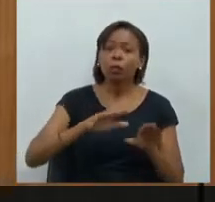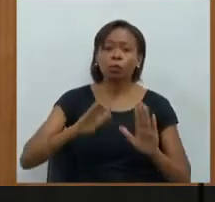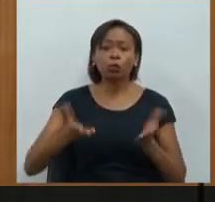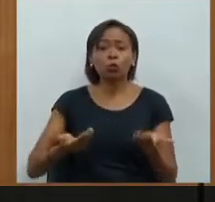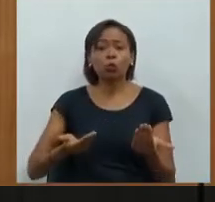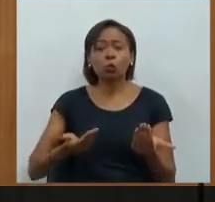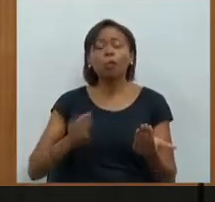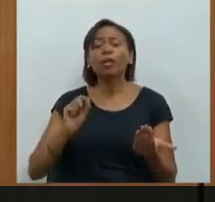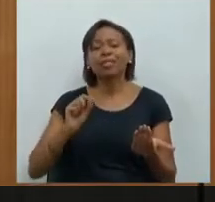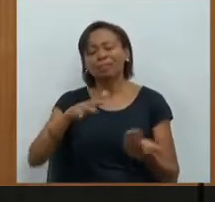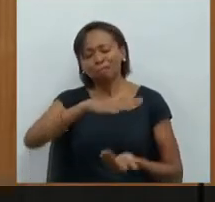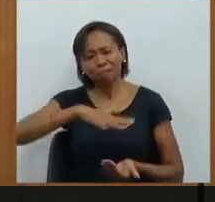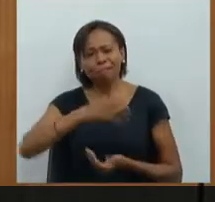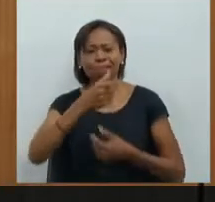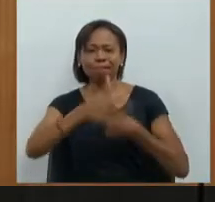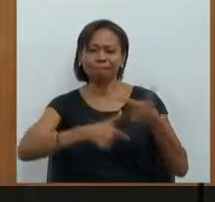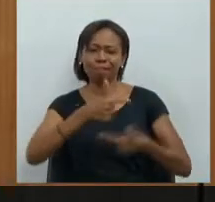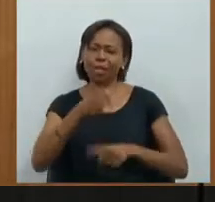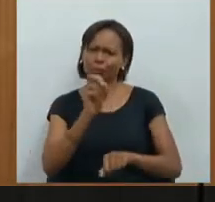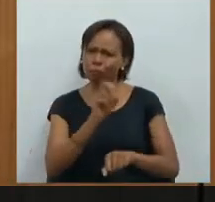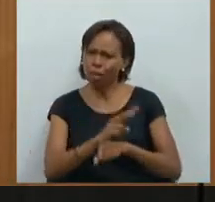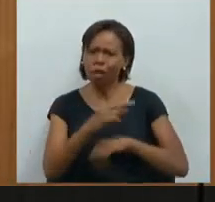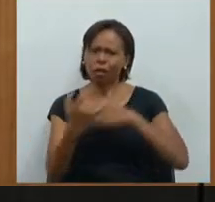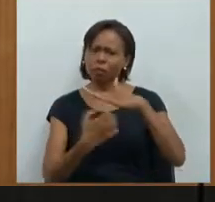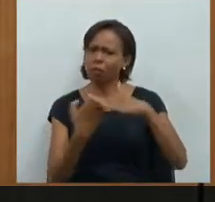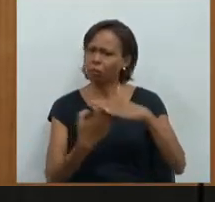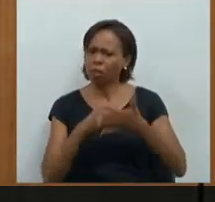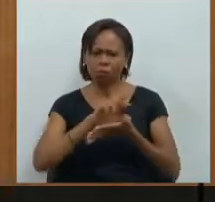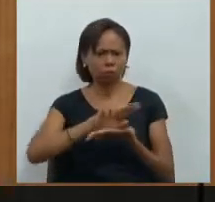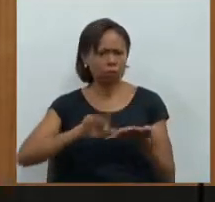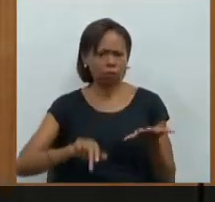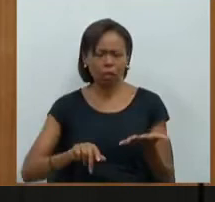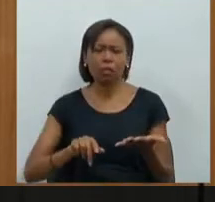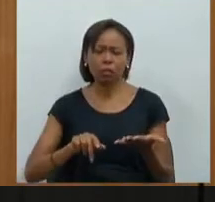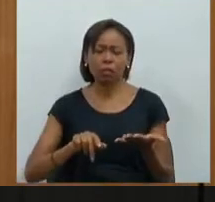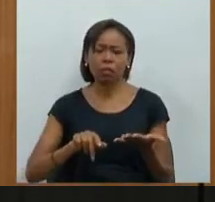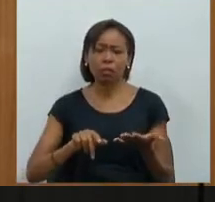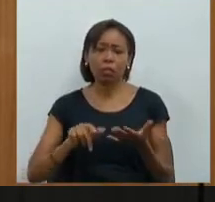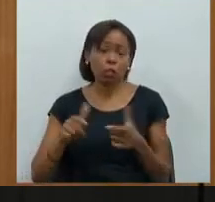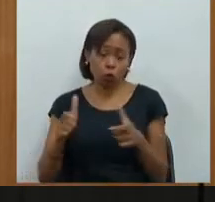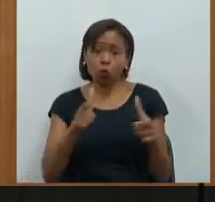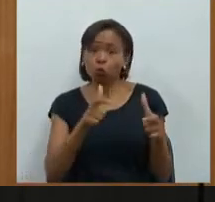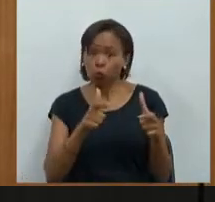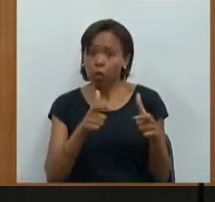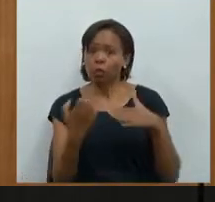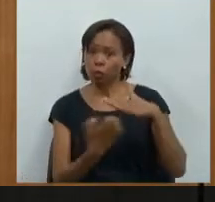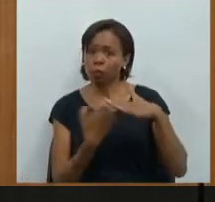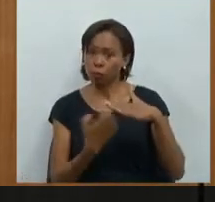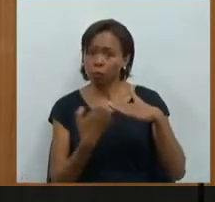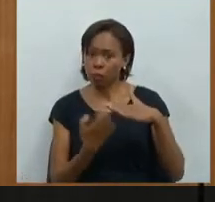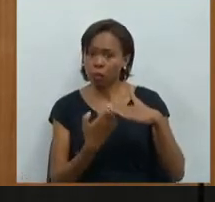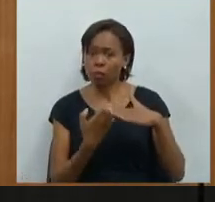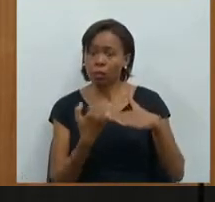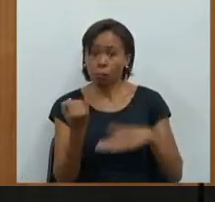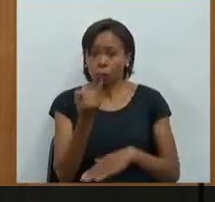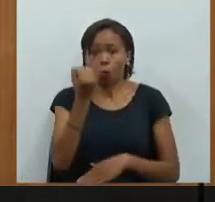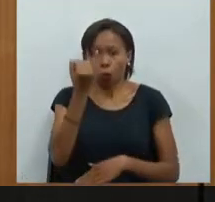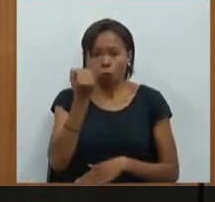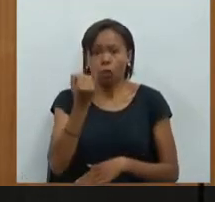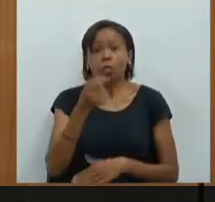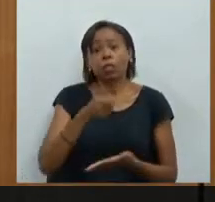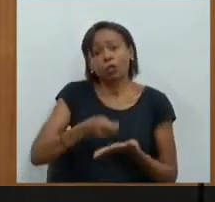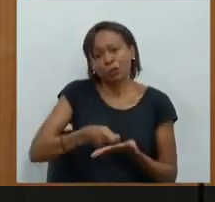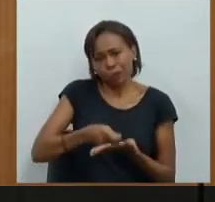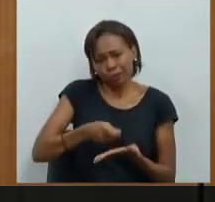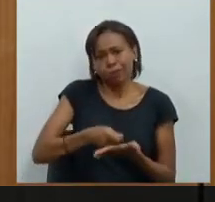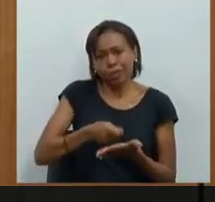para trabalhar mesmo nas empresas, no mercado BH. Temos grandes clientes aí, né, que são